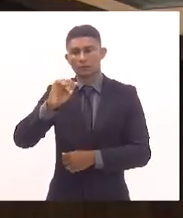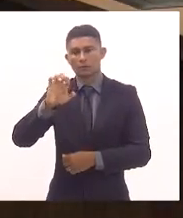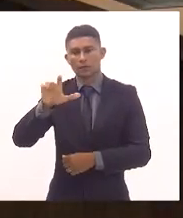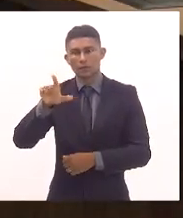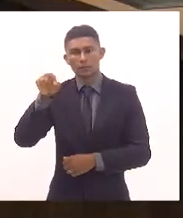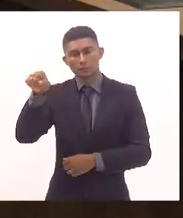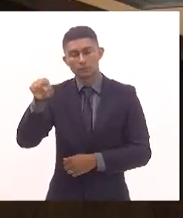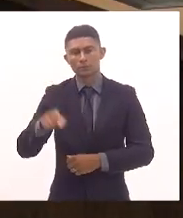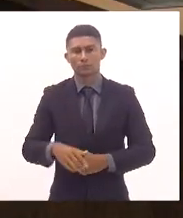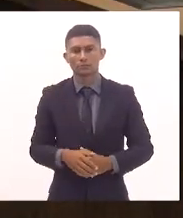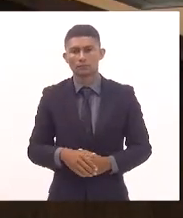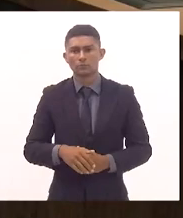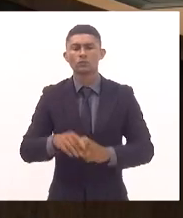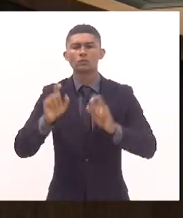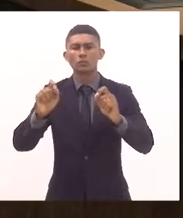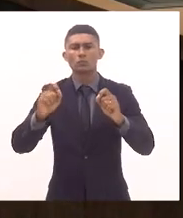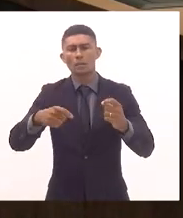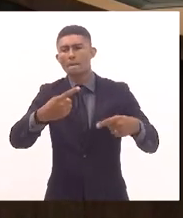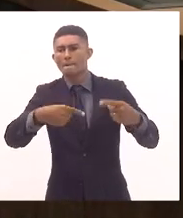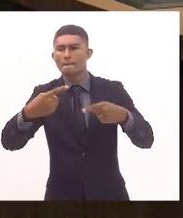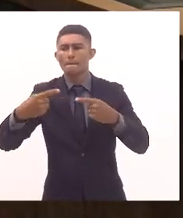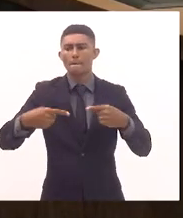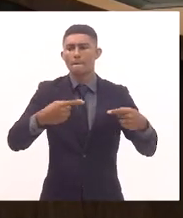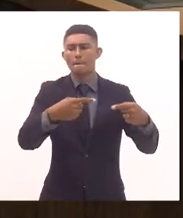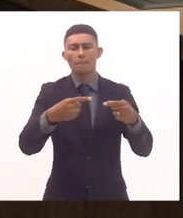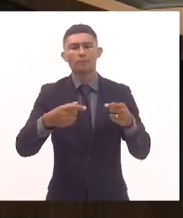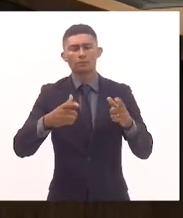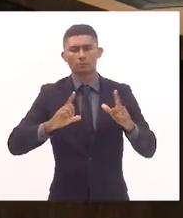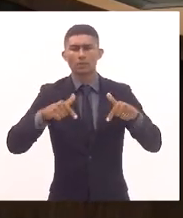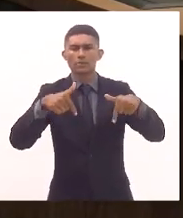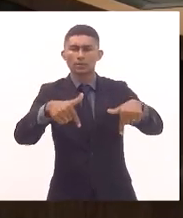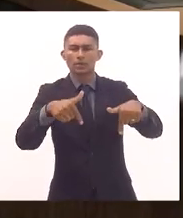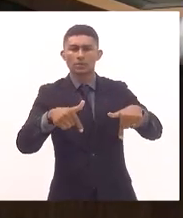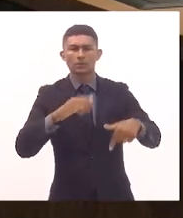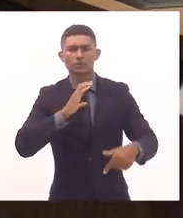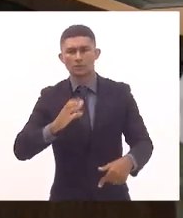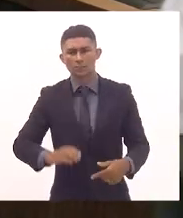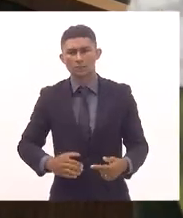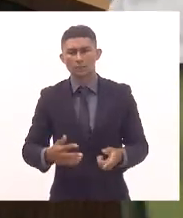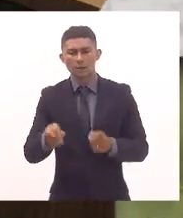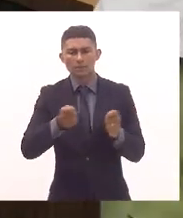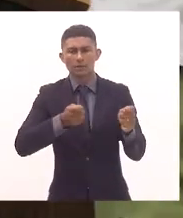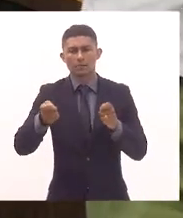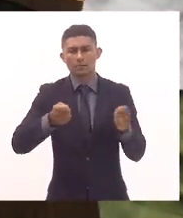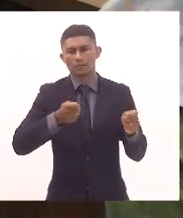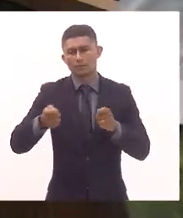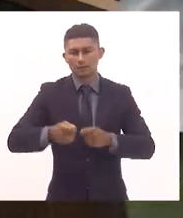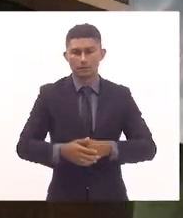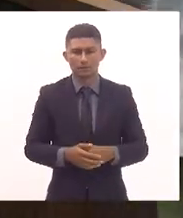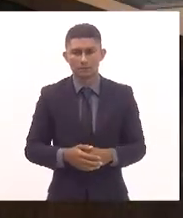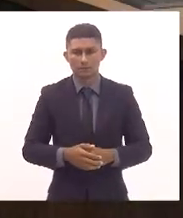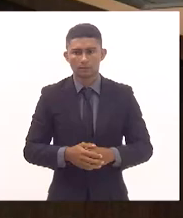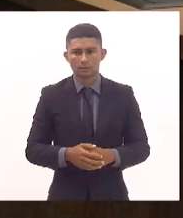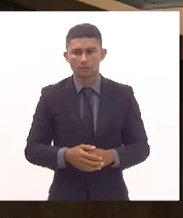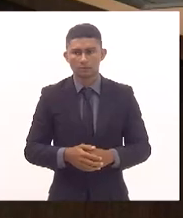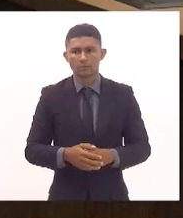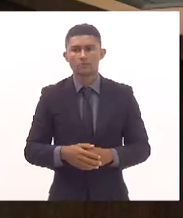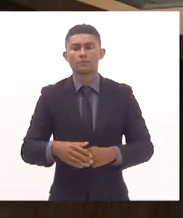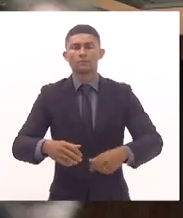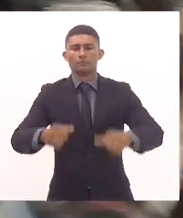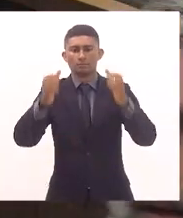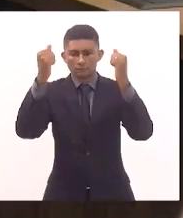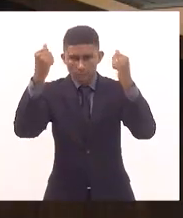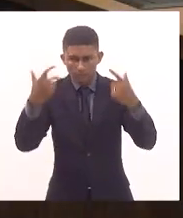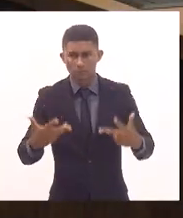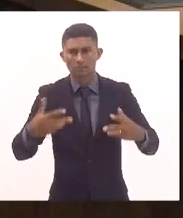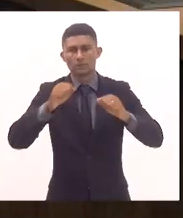Rafael, discutindo o trânsito julgado de uma ação civil de improbidade administrativa. Tenho a esclarecer aos meus